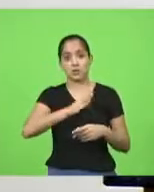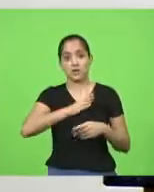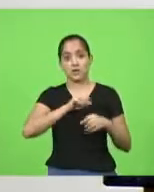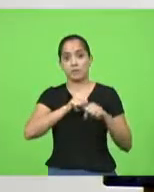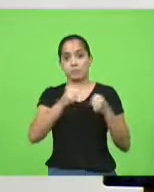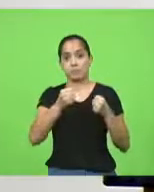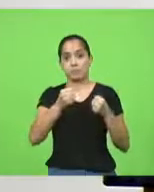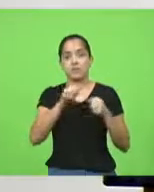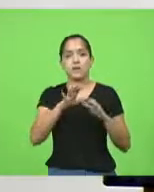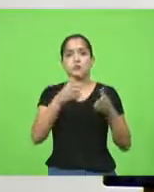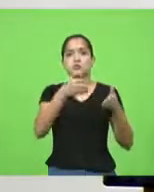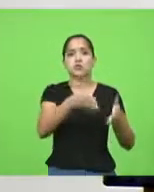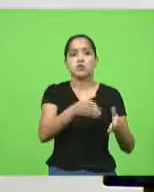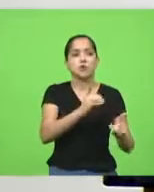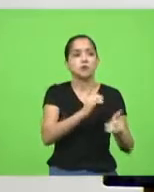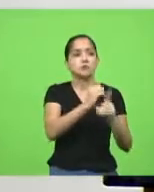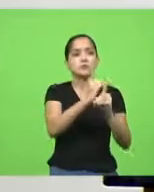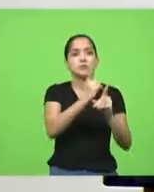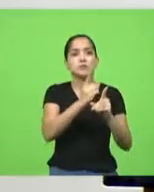infecção urinária.